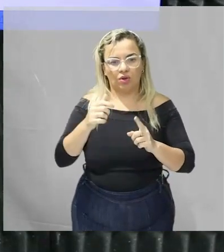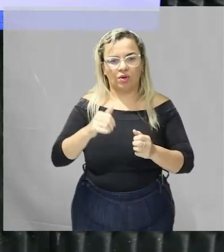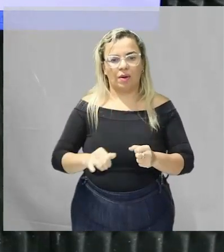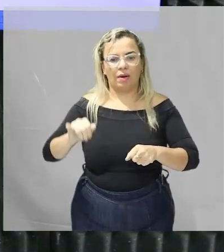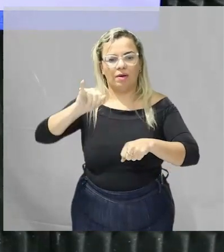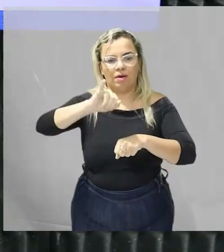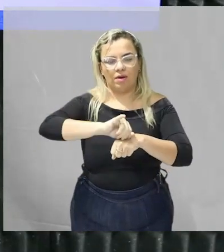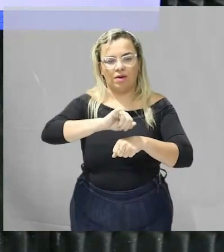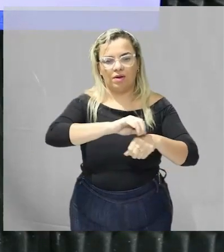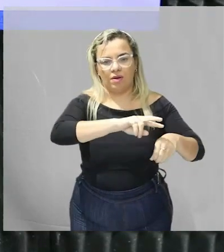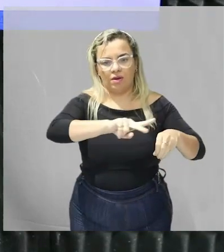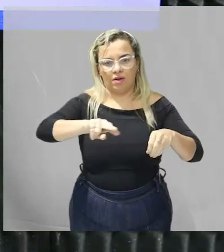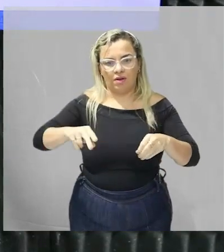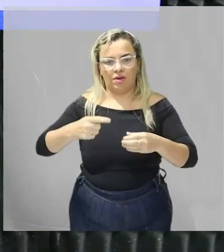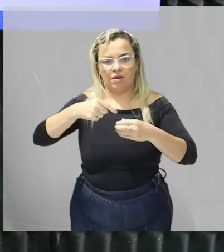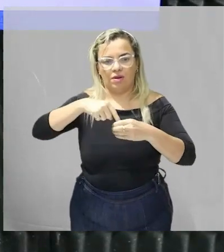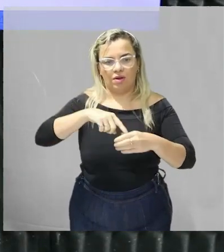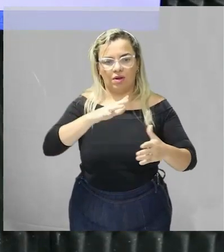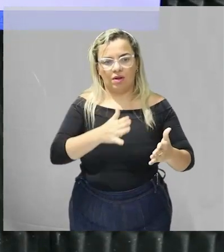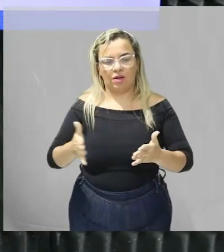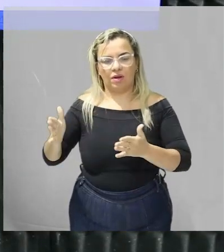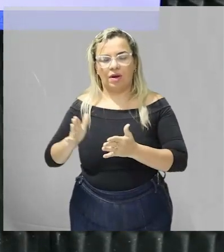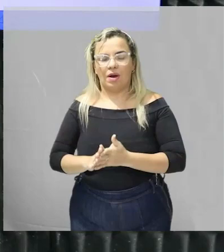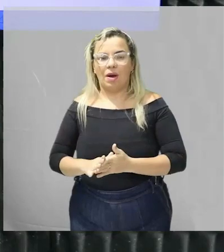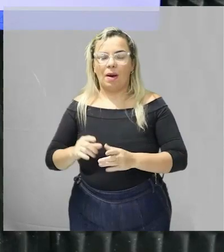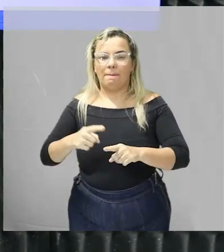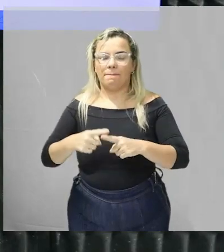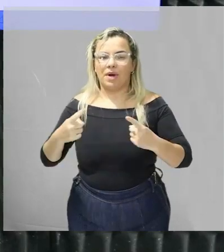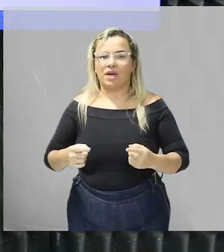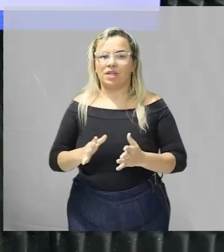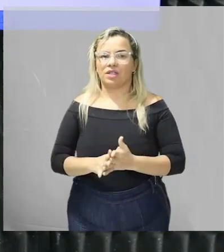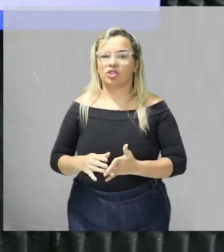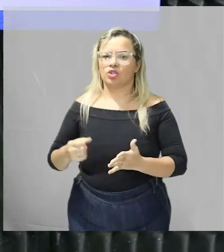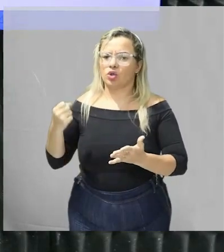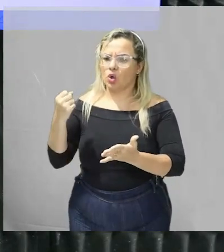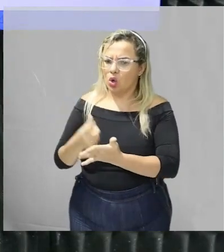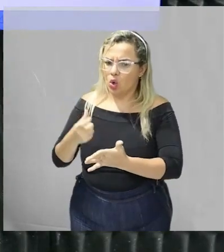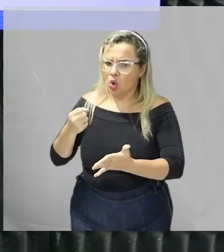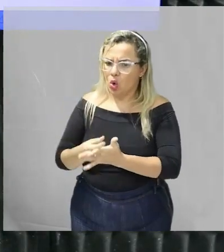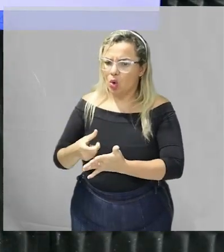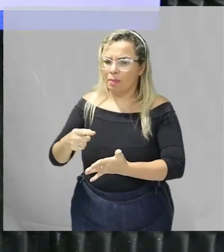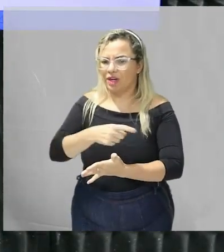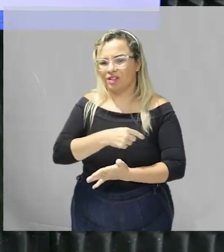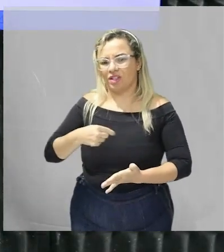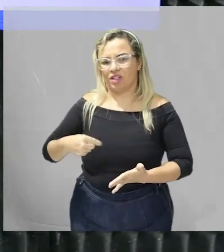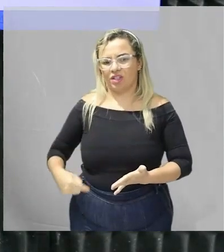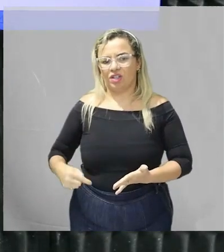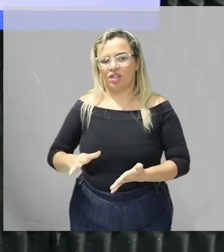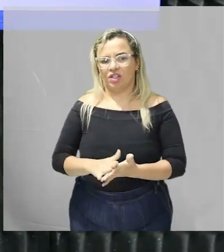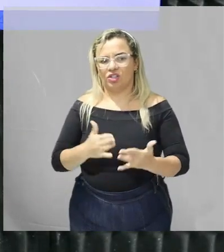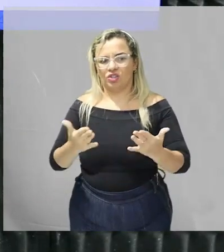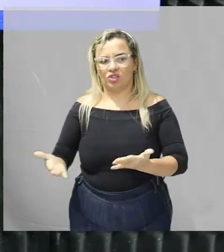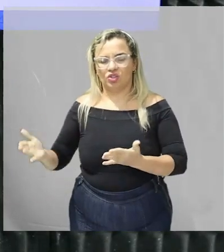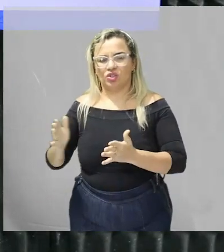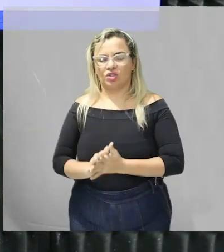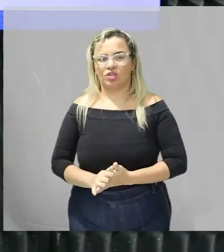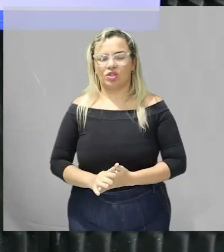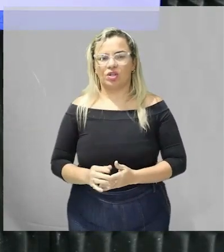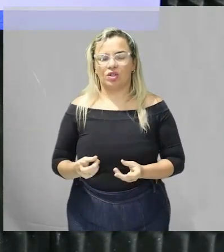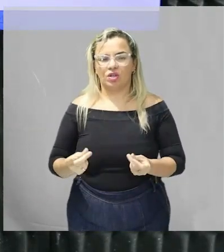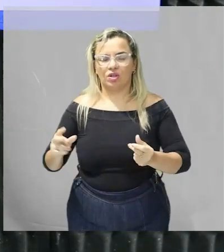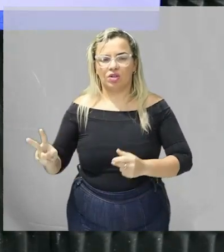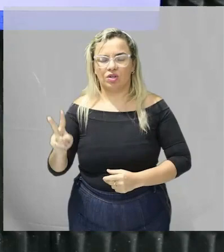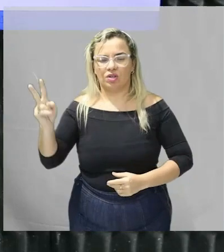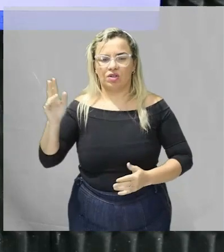maquinário, 95% dos produtos, ou seja, a assimetria está aí. O Brasil precisa investir o quê? Precisa buscar diminuir essa